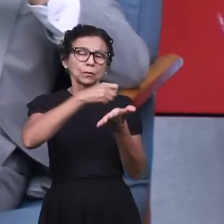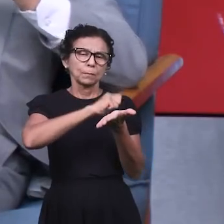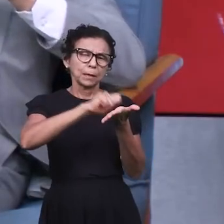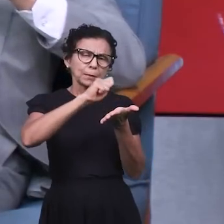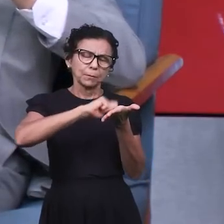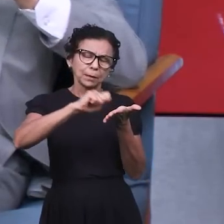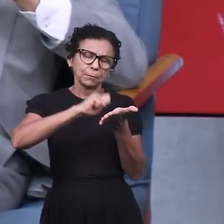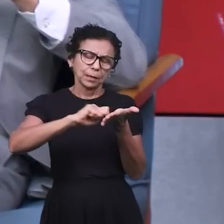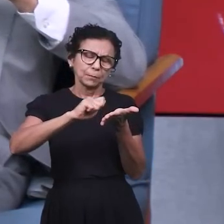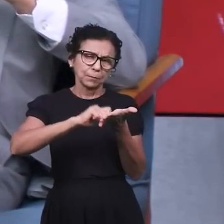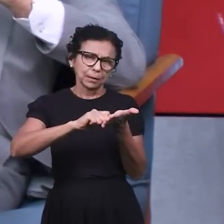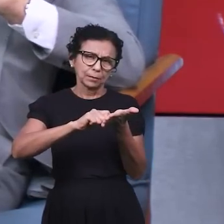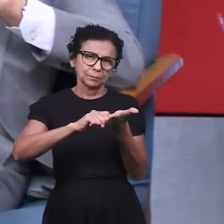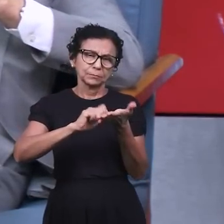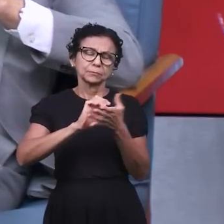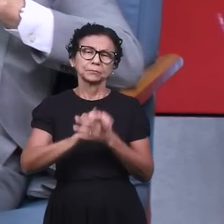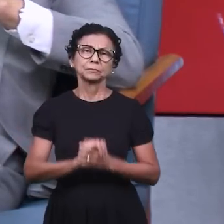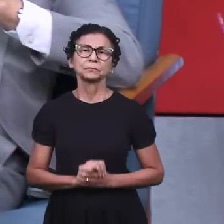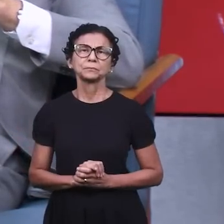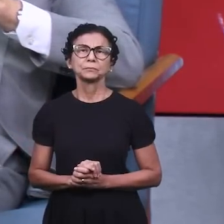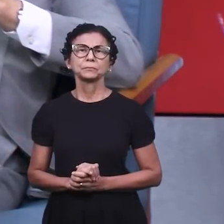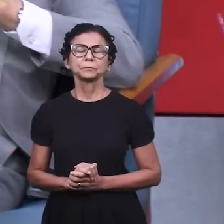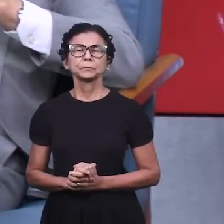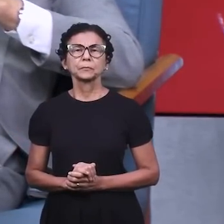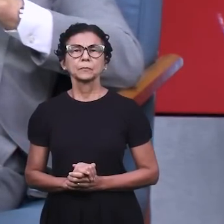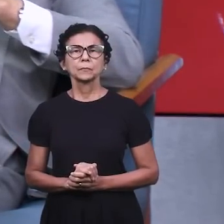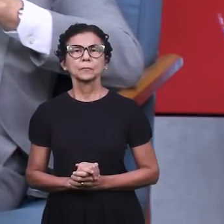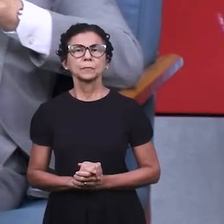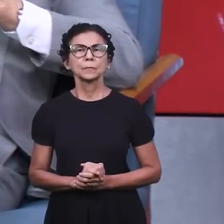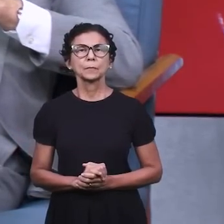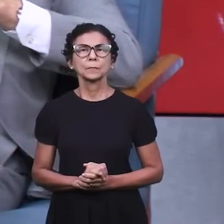A madrugada, ela tem segredos.